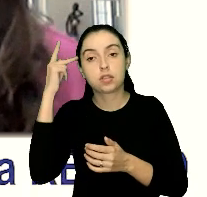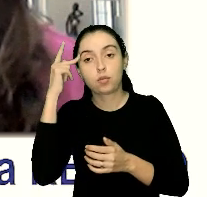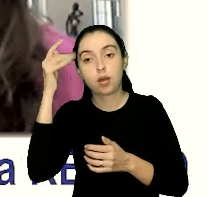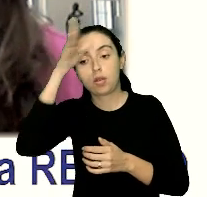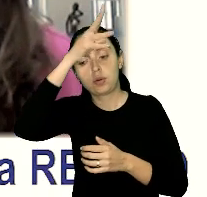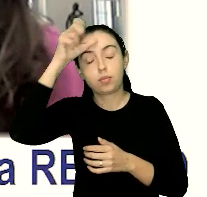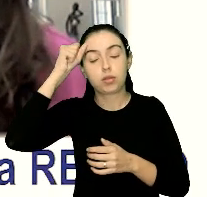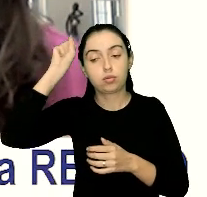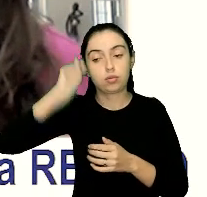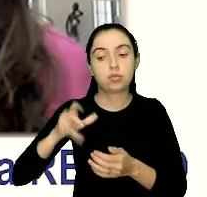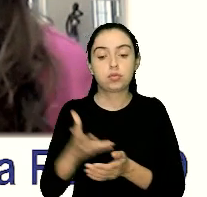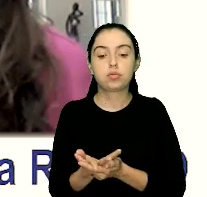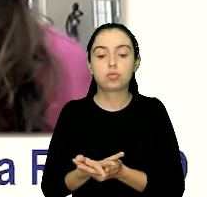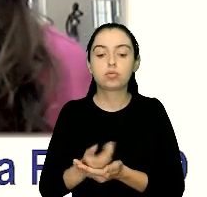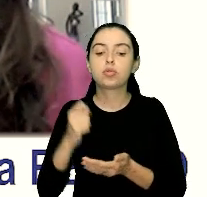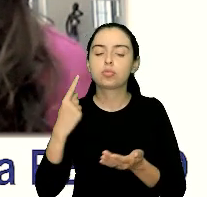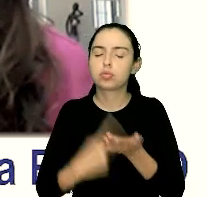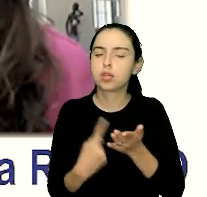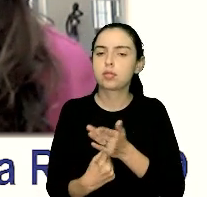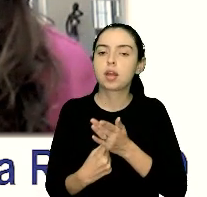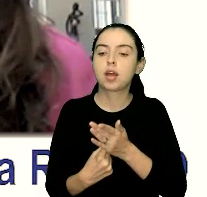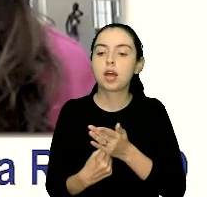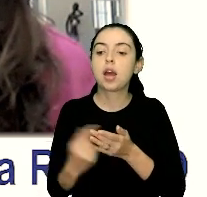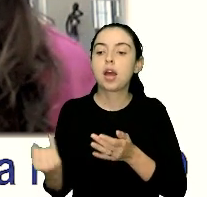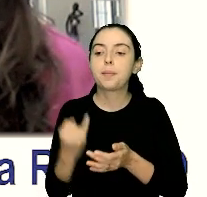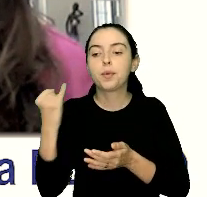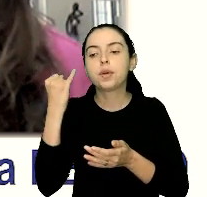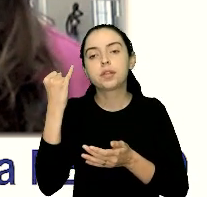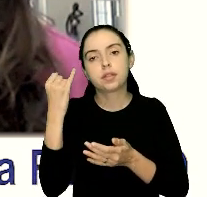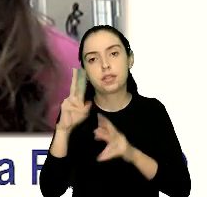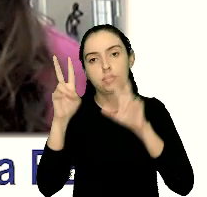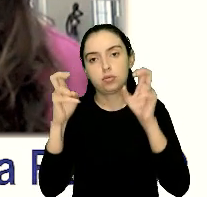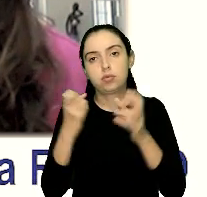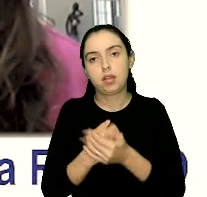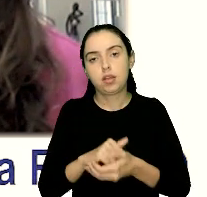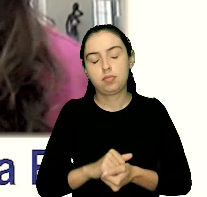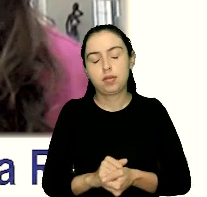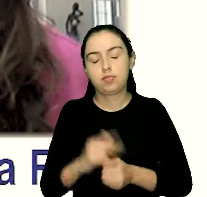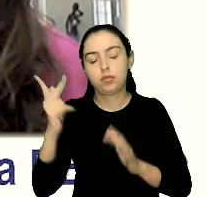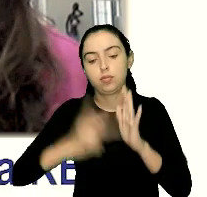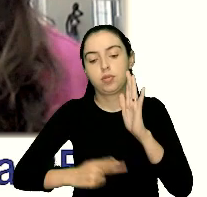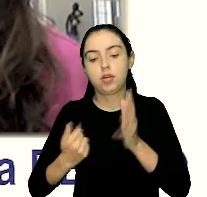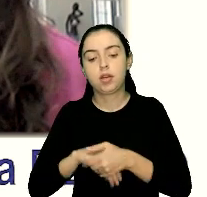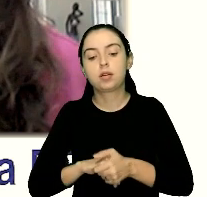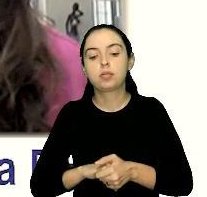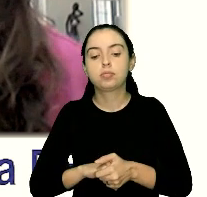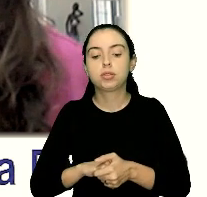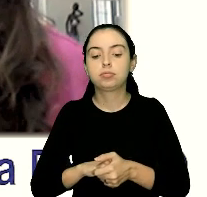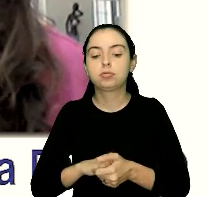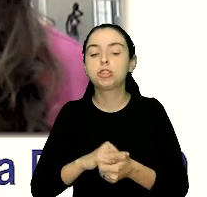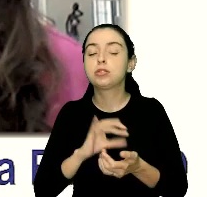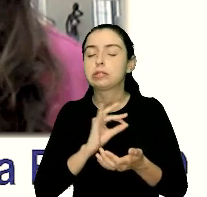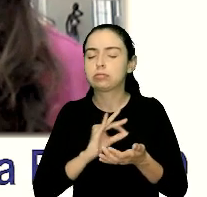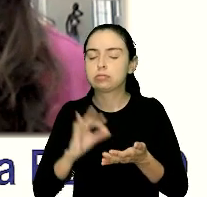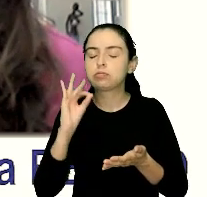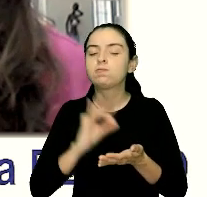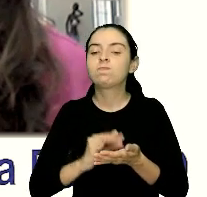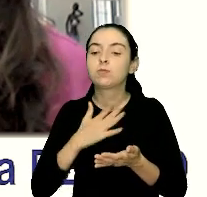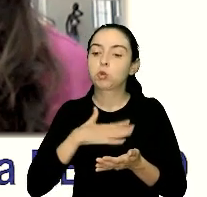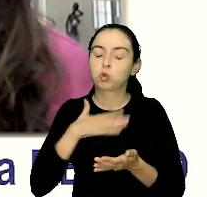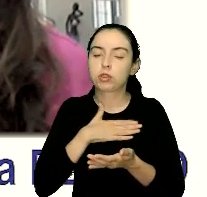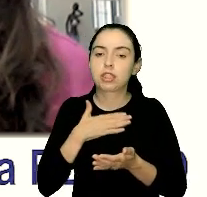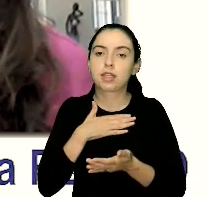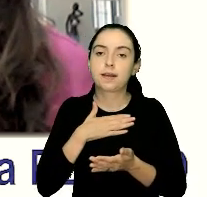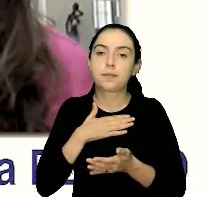a relevância que a questão merece. Nós registramos e gostaríamos de destacar também